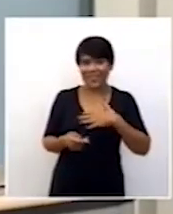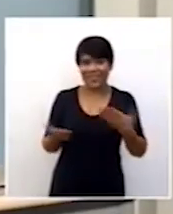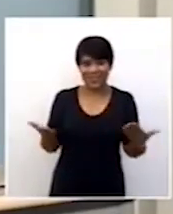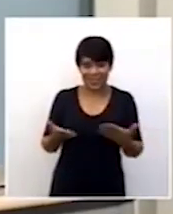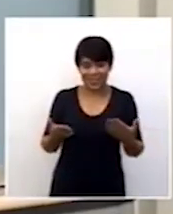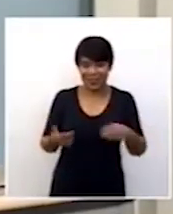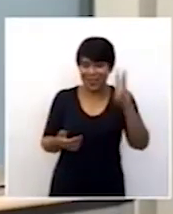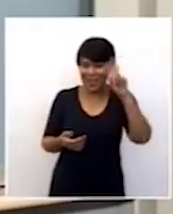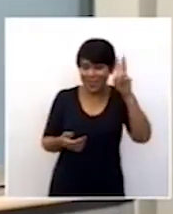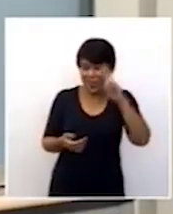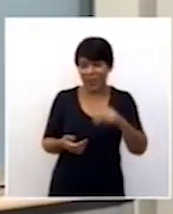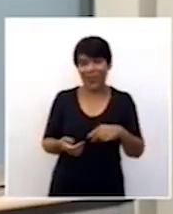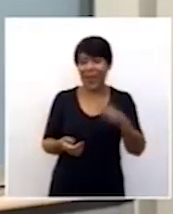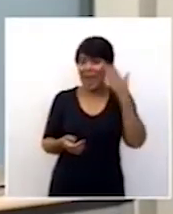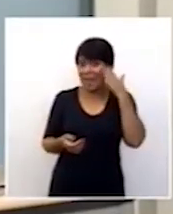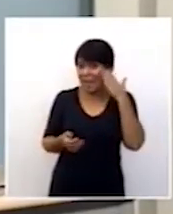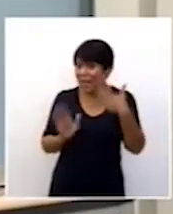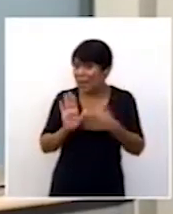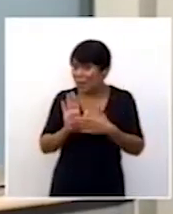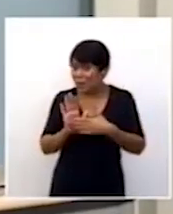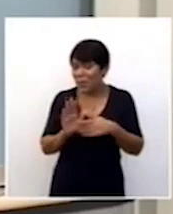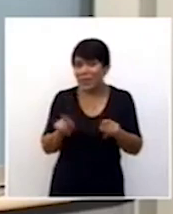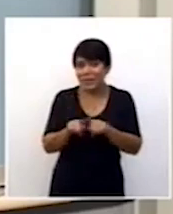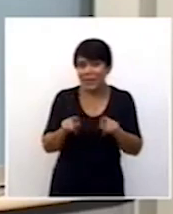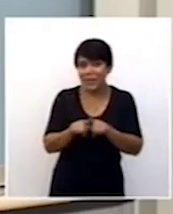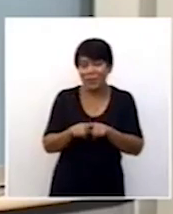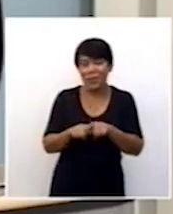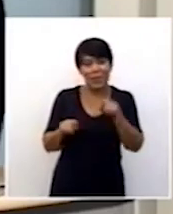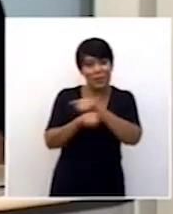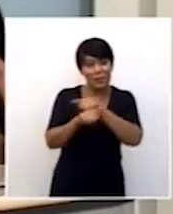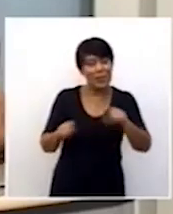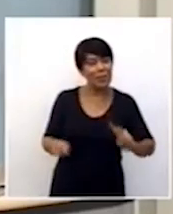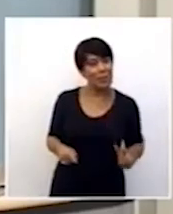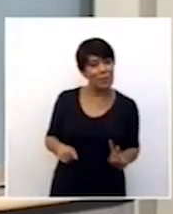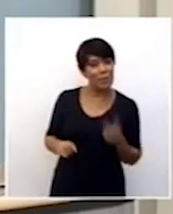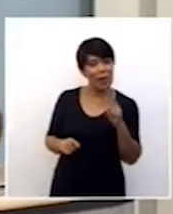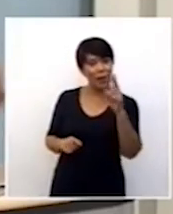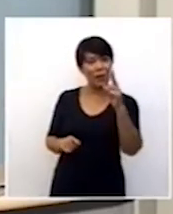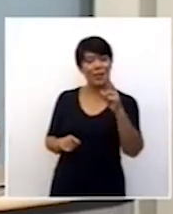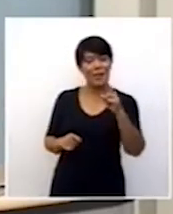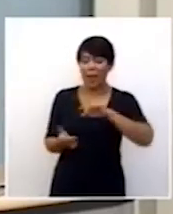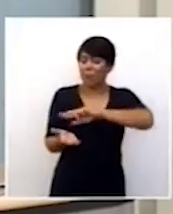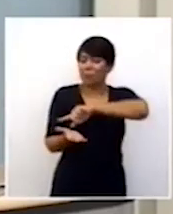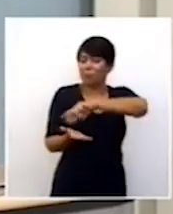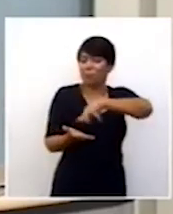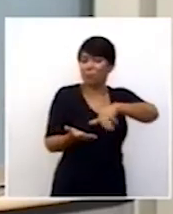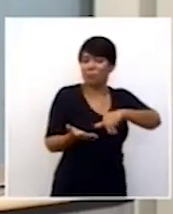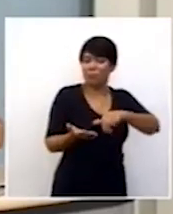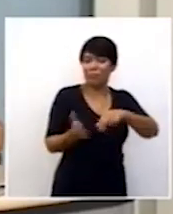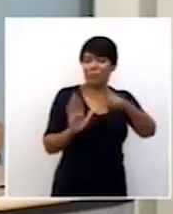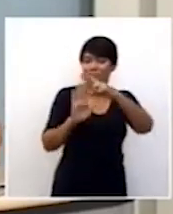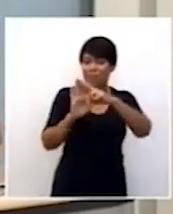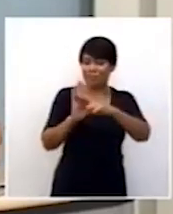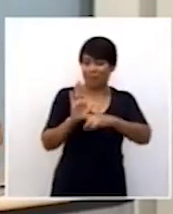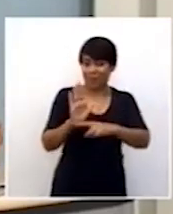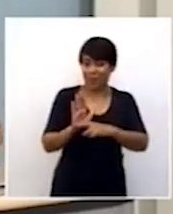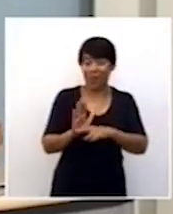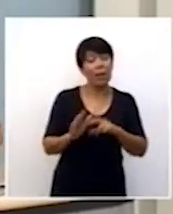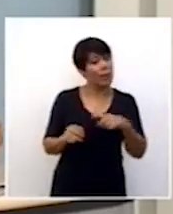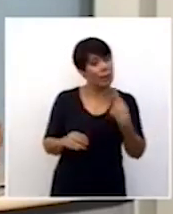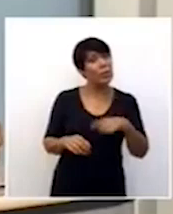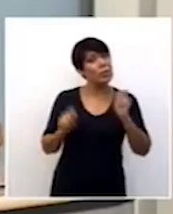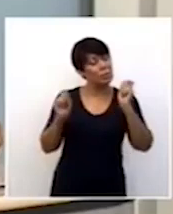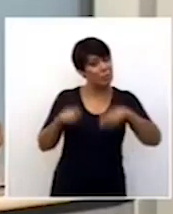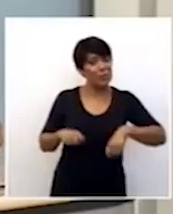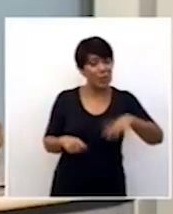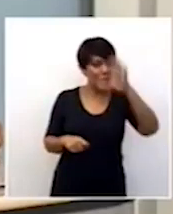tenham entendido a proposta de também dar valor a essa variedade padrão, que com ela a gente pode aprender